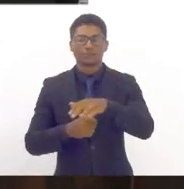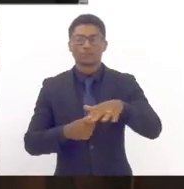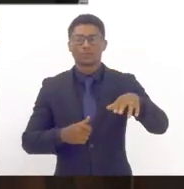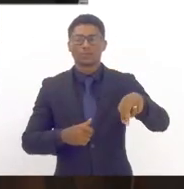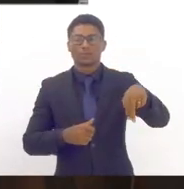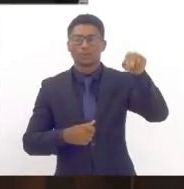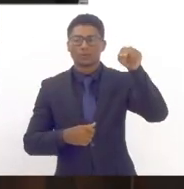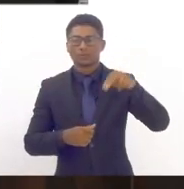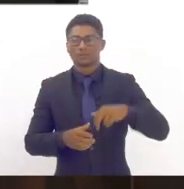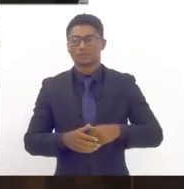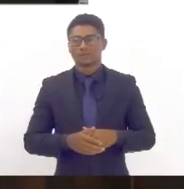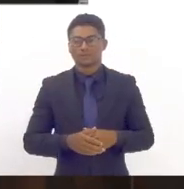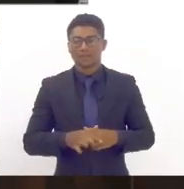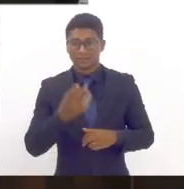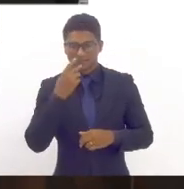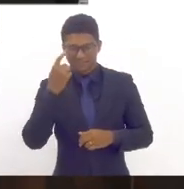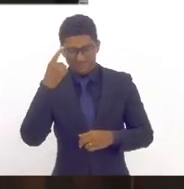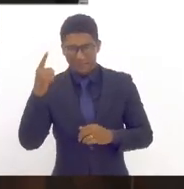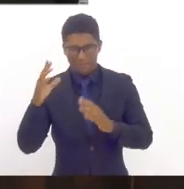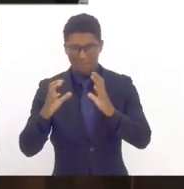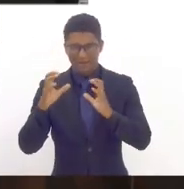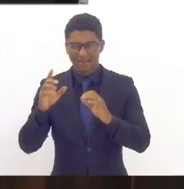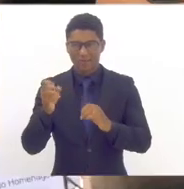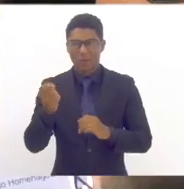Lucinha. Ela já vai brigar, você viu, hein, Rosa?